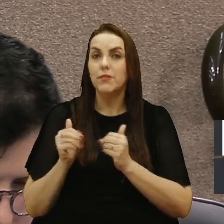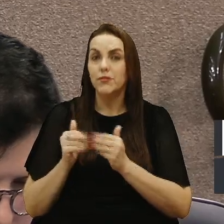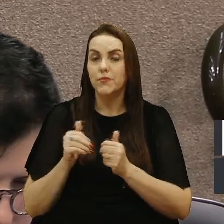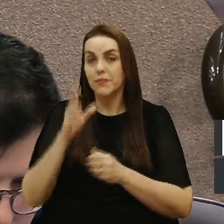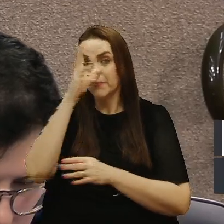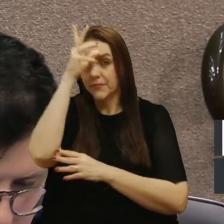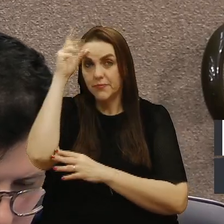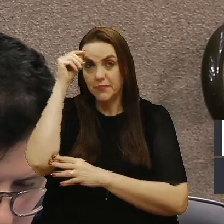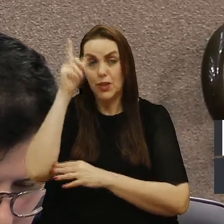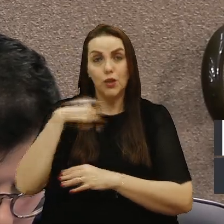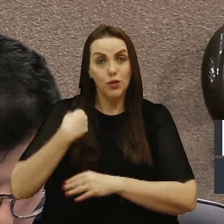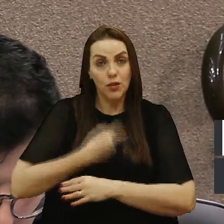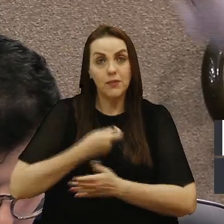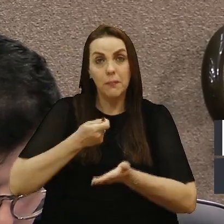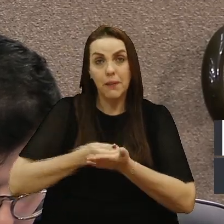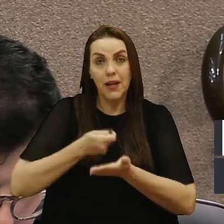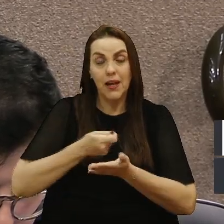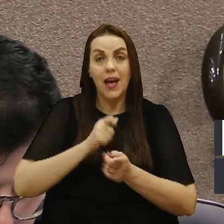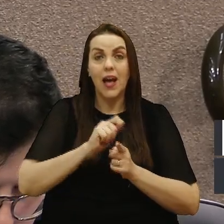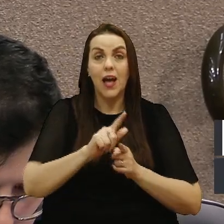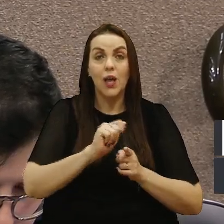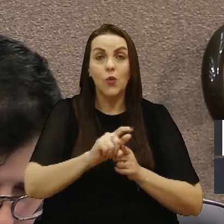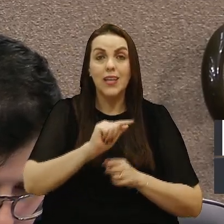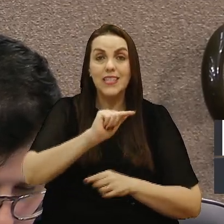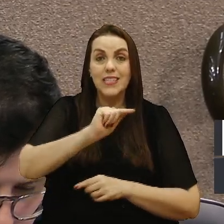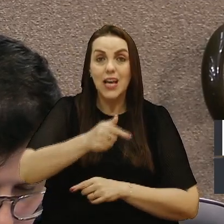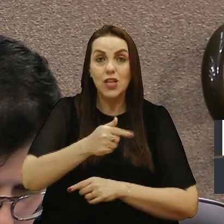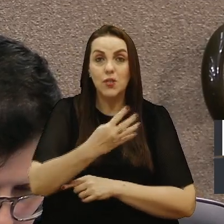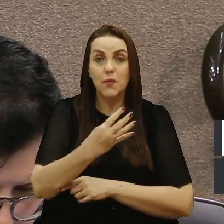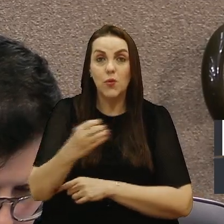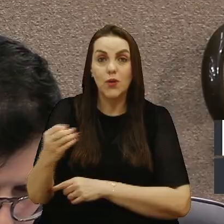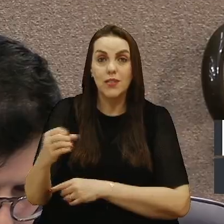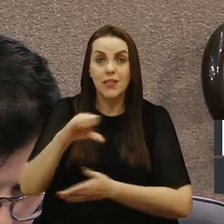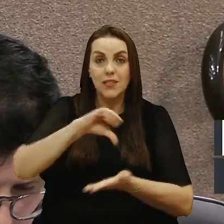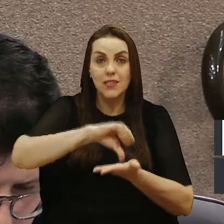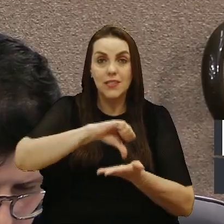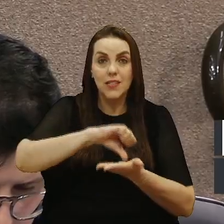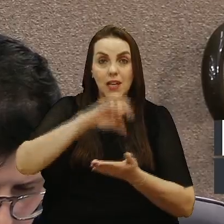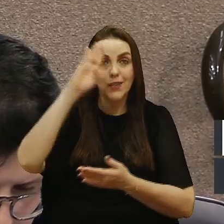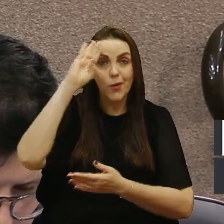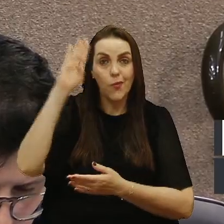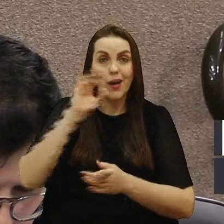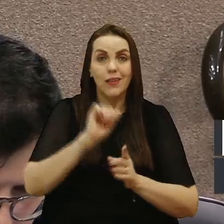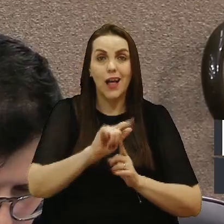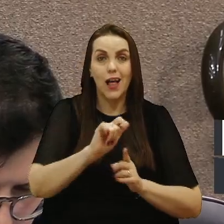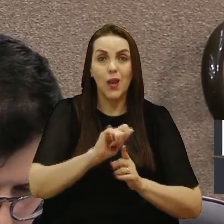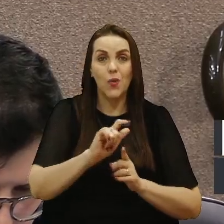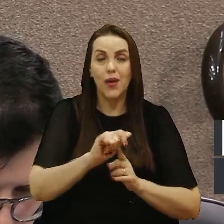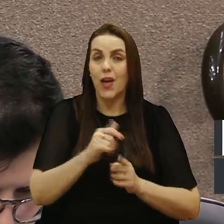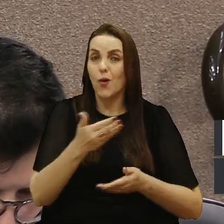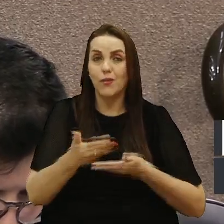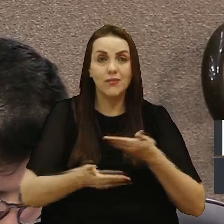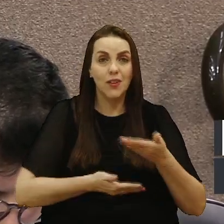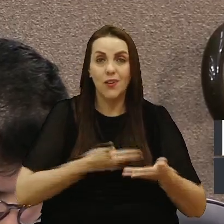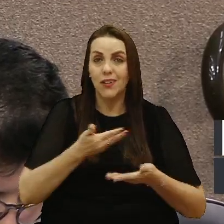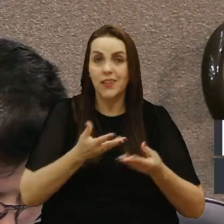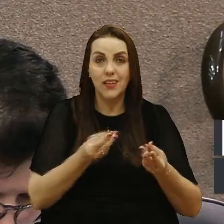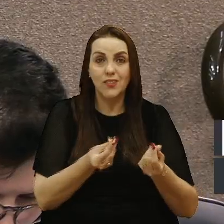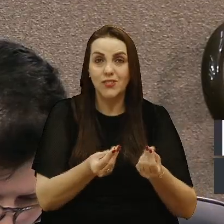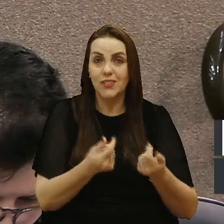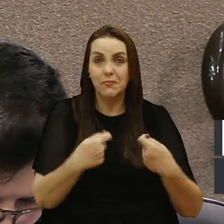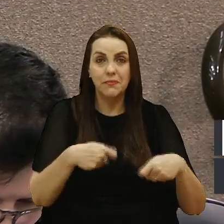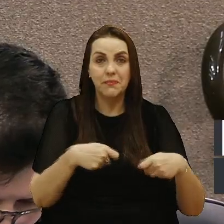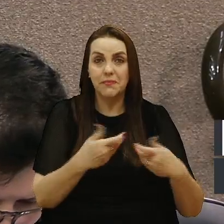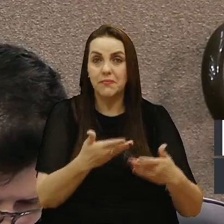Prefeito, a gente está pagando um aluguel de R$ 7.400 por mês na sede da Guarda. É um local alugado que não atende à necessidade